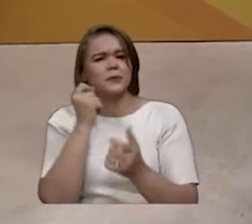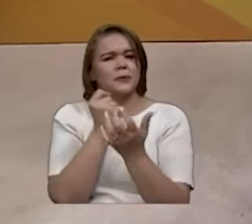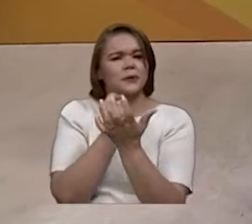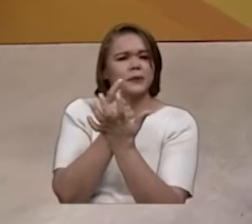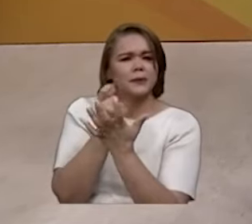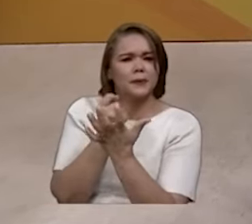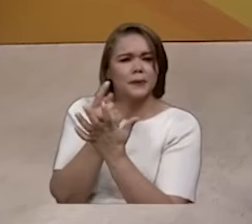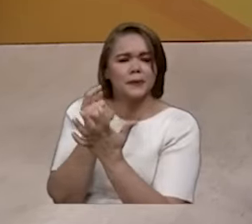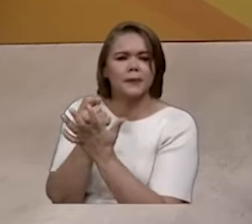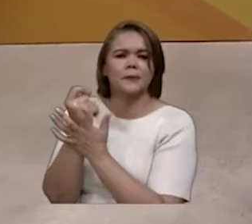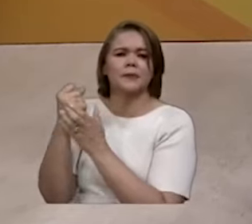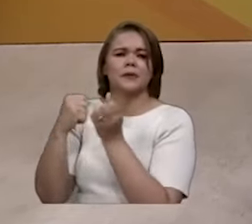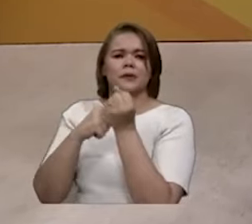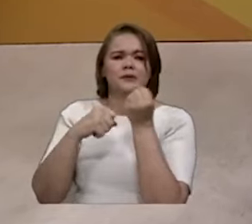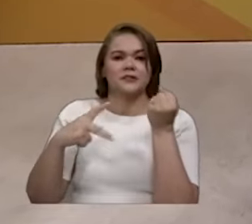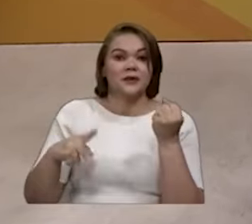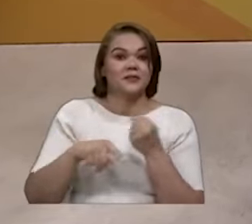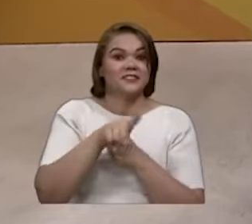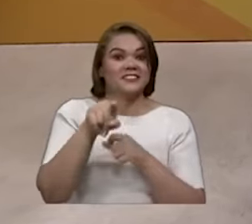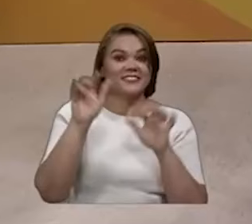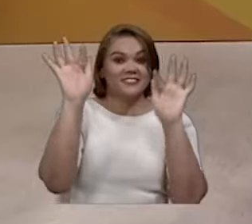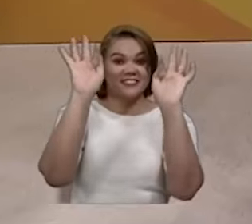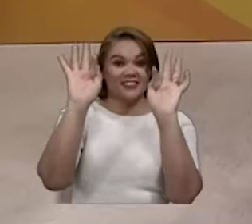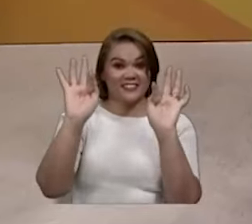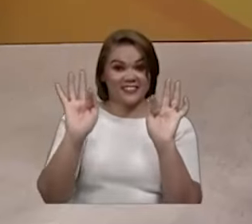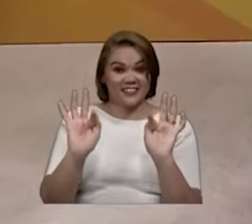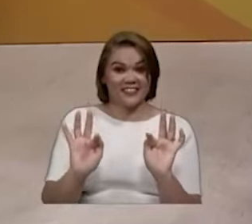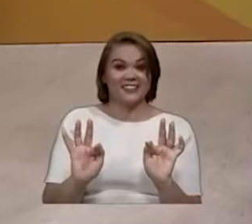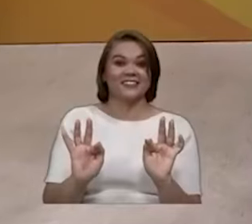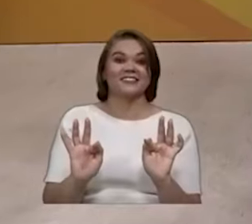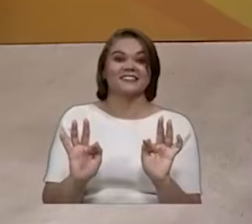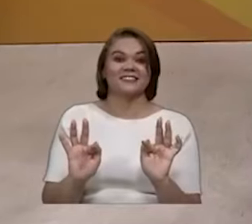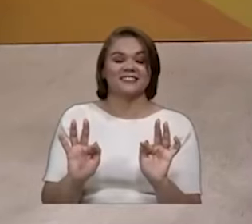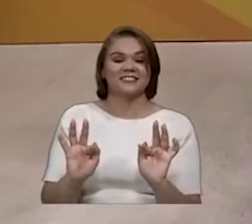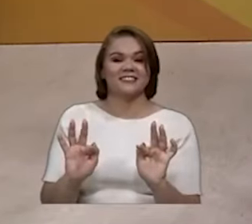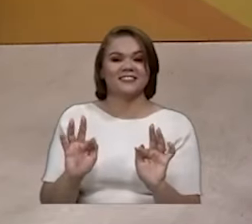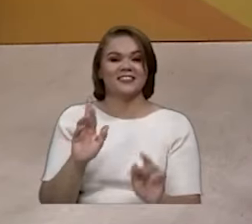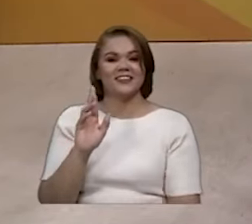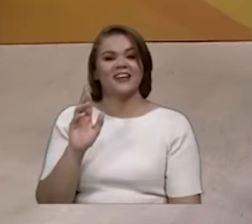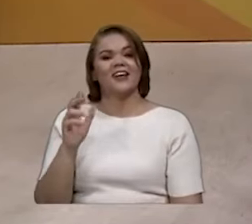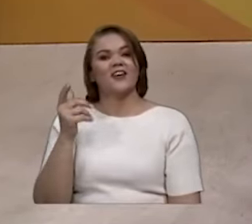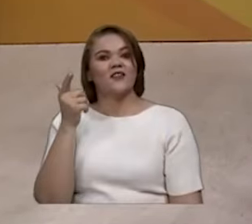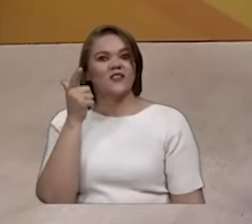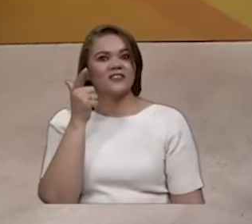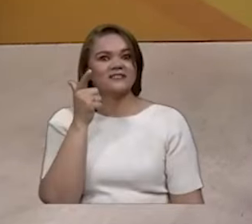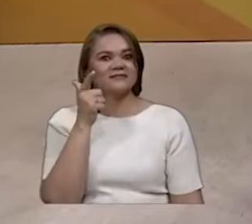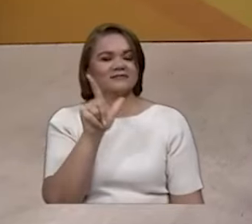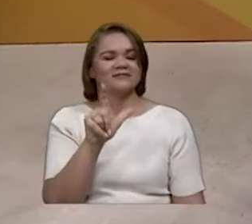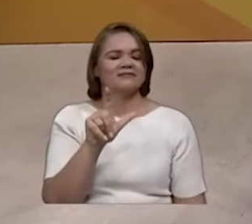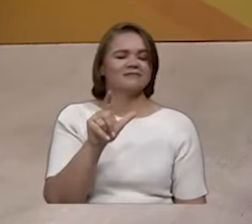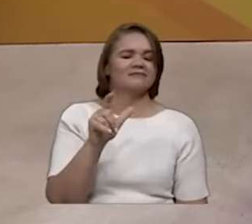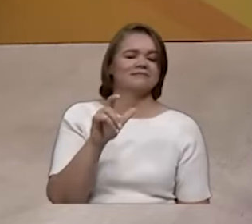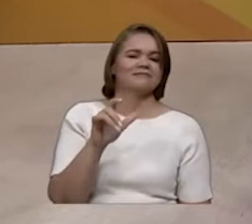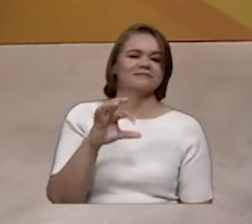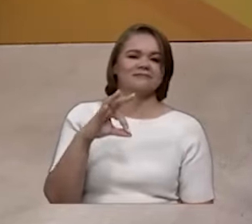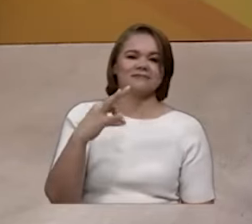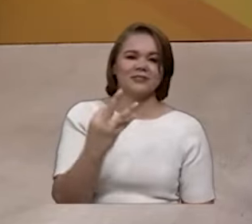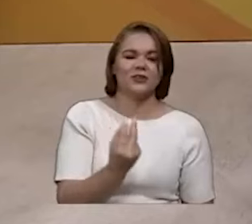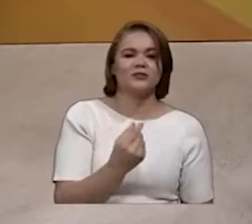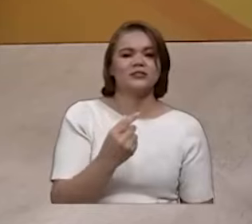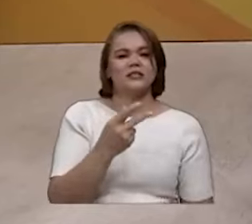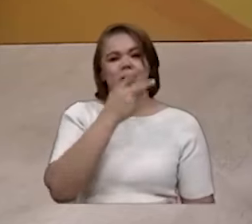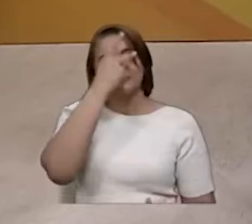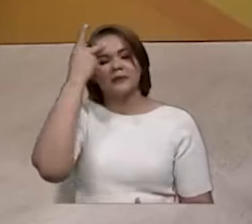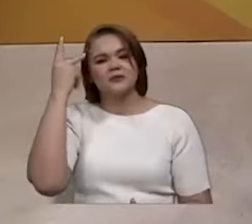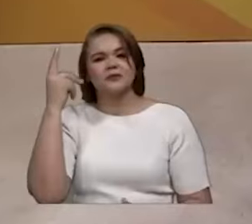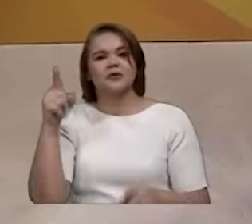Cap. Vocês que ficam felizes aí com o resultado de todos, não é? E ele que também está sempre com os contemplados